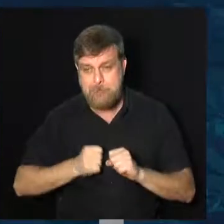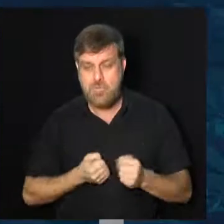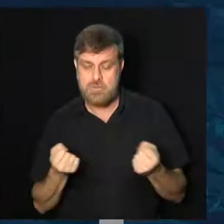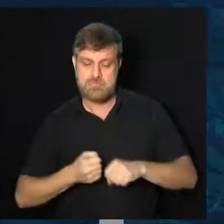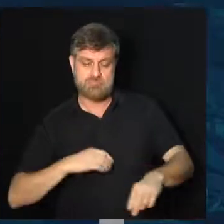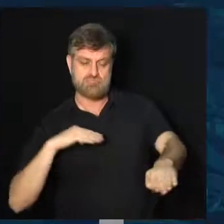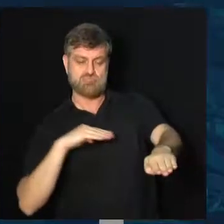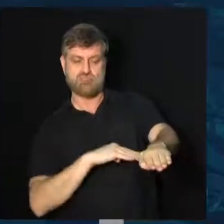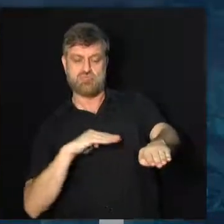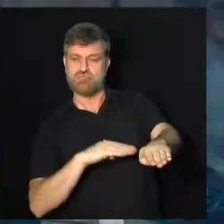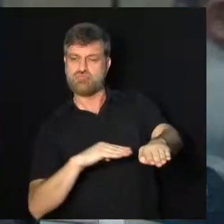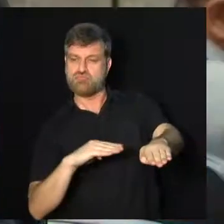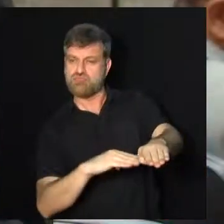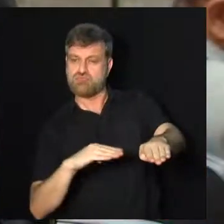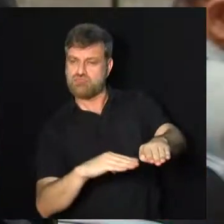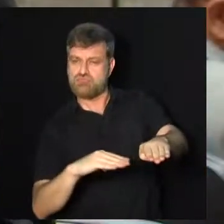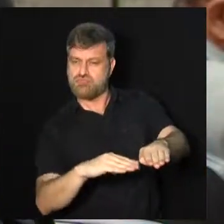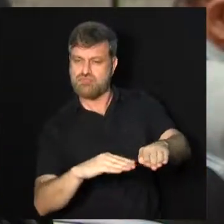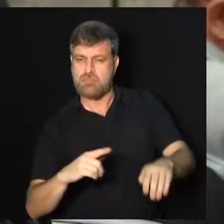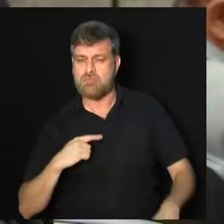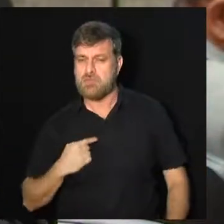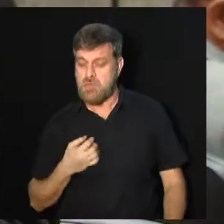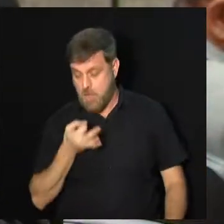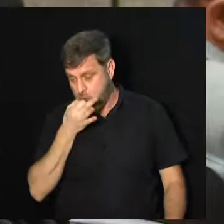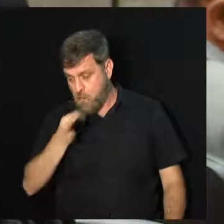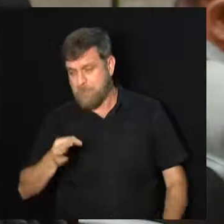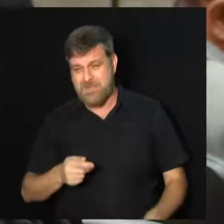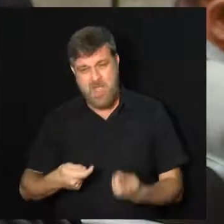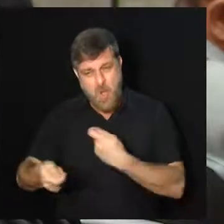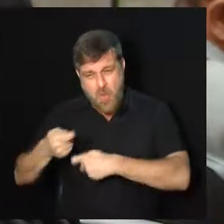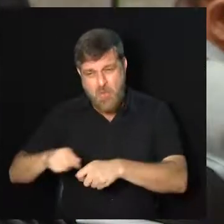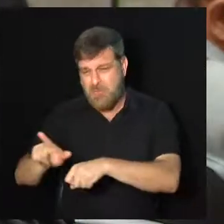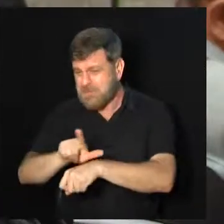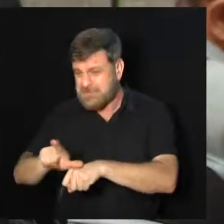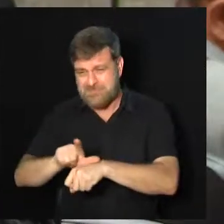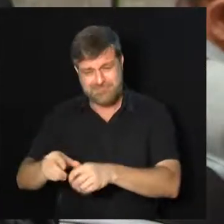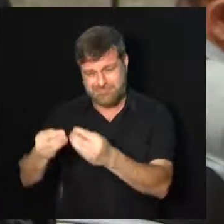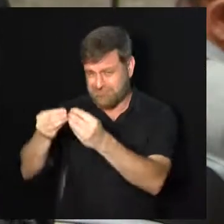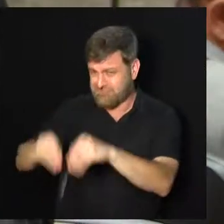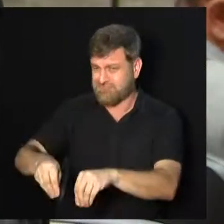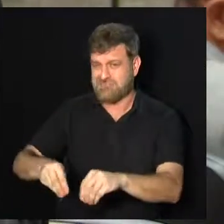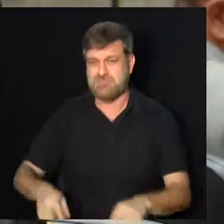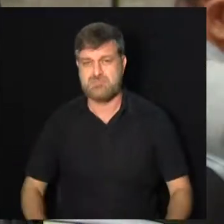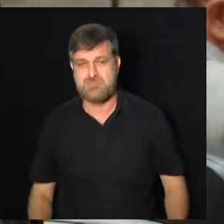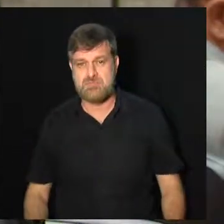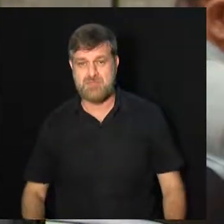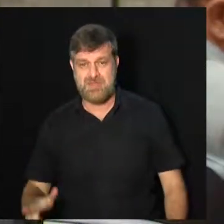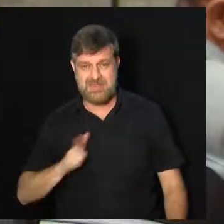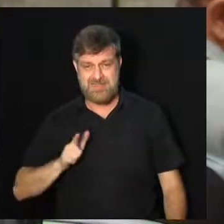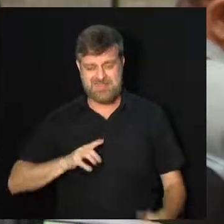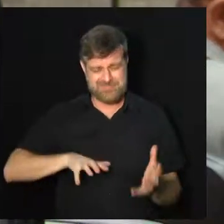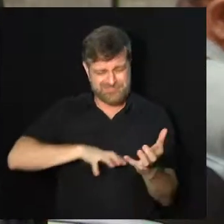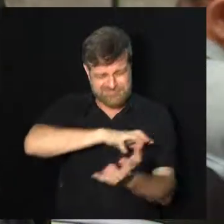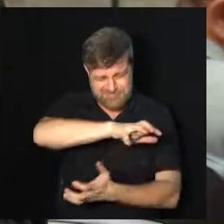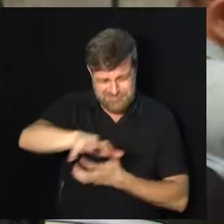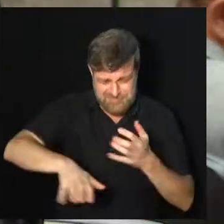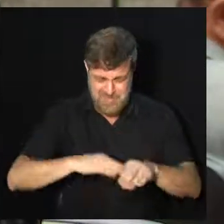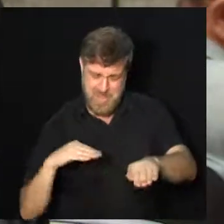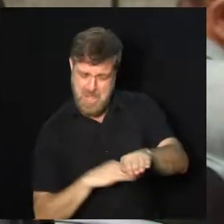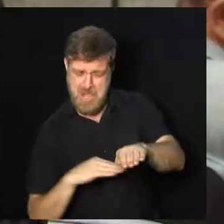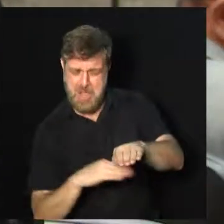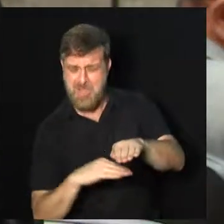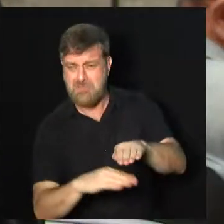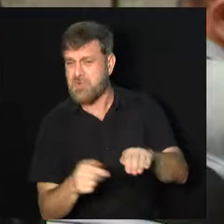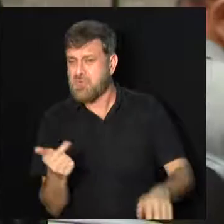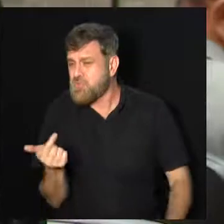estacionar naquela via. Para o vereador, o comércio da região está sendo prejudicado. Além desse transtorno da falta de estacionamento com a